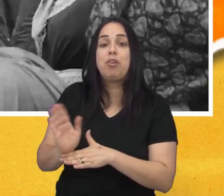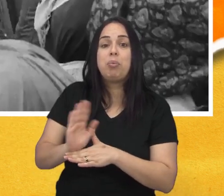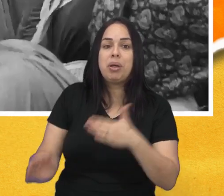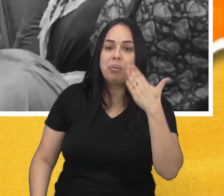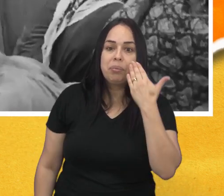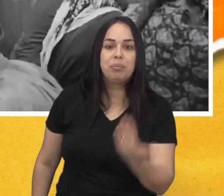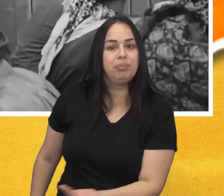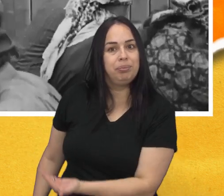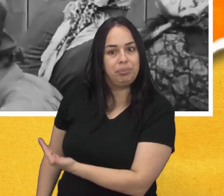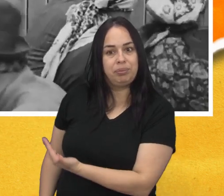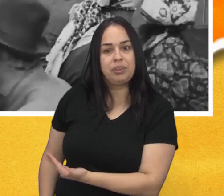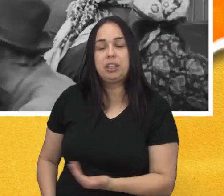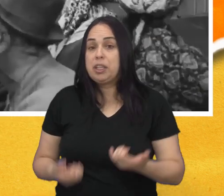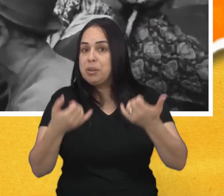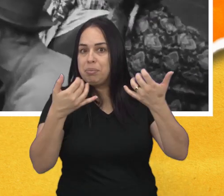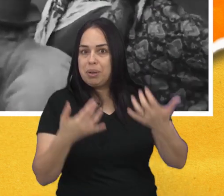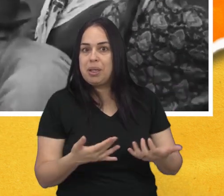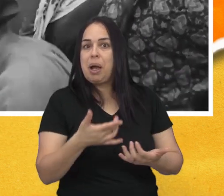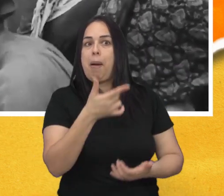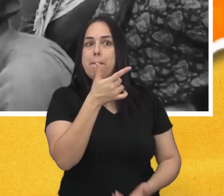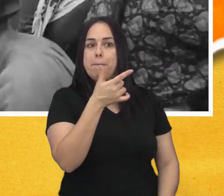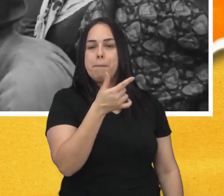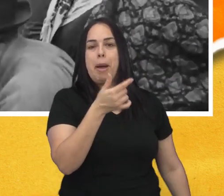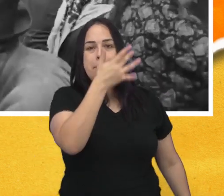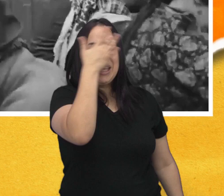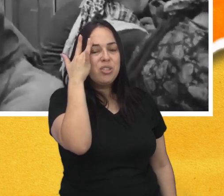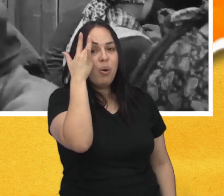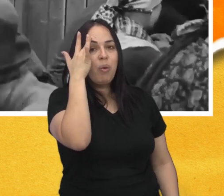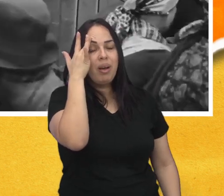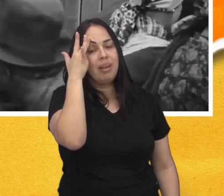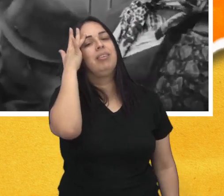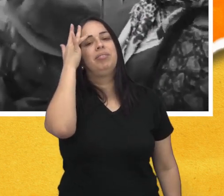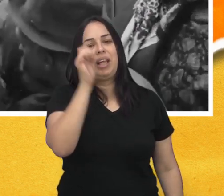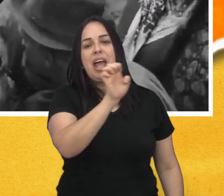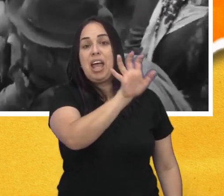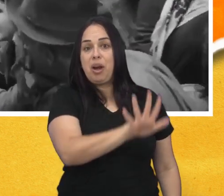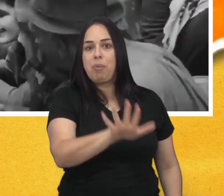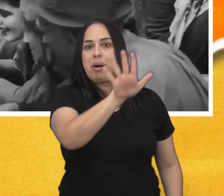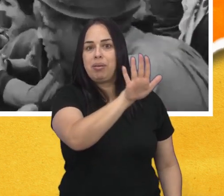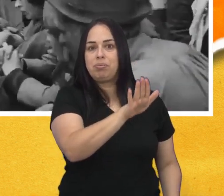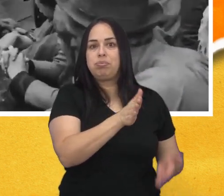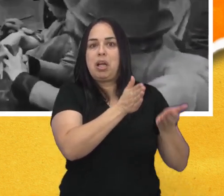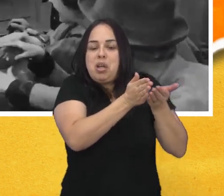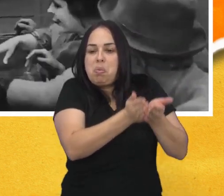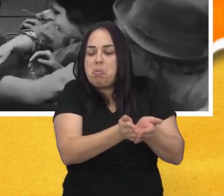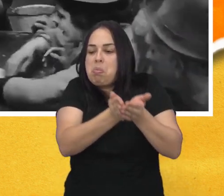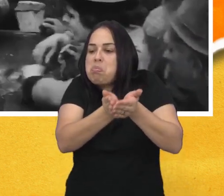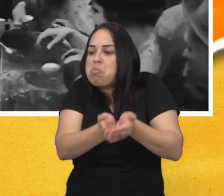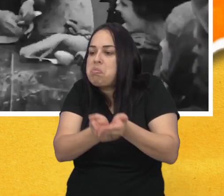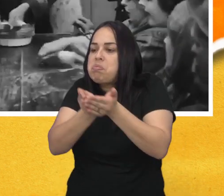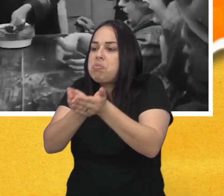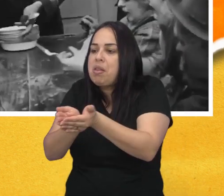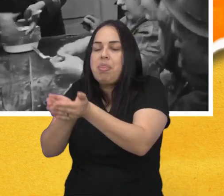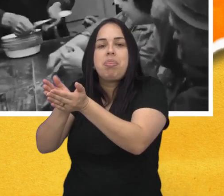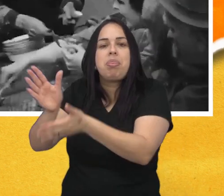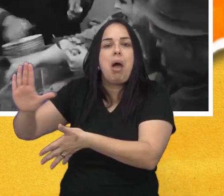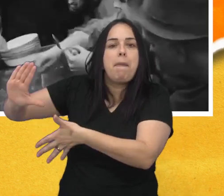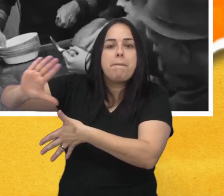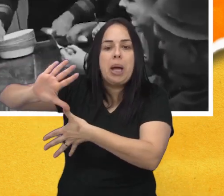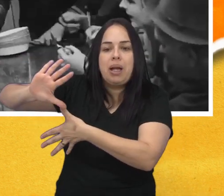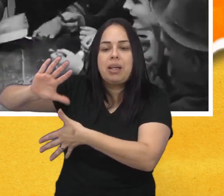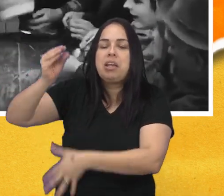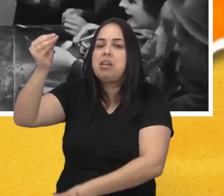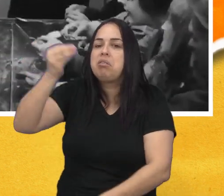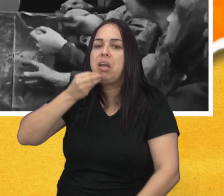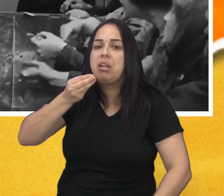Imigrante, que conta a história de um imigrante europeu que embarca em um navio com destino à América. Um pobre homem que tenta